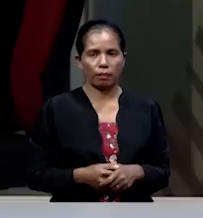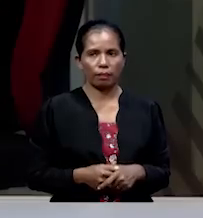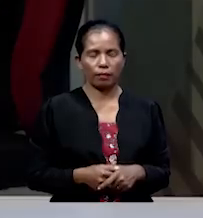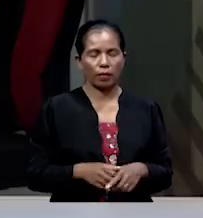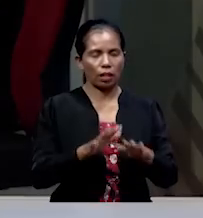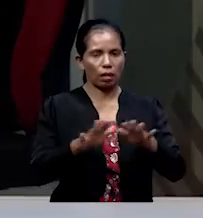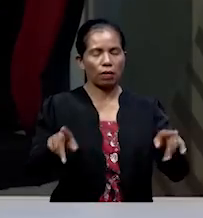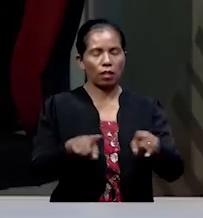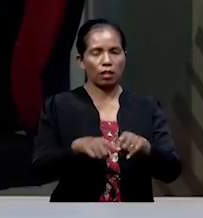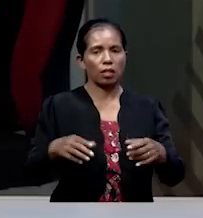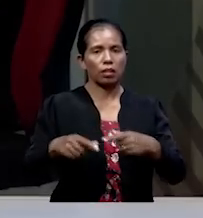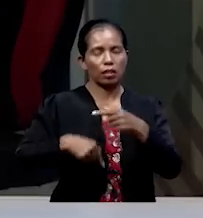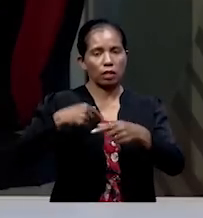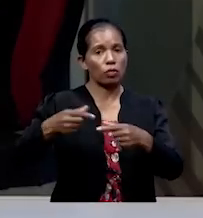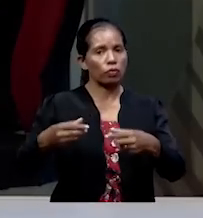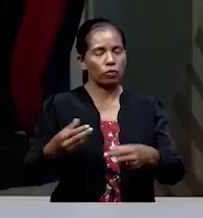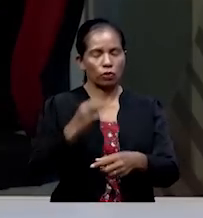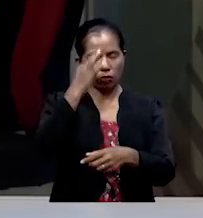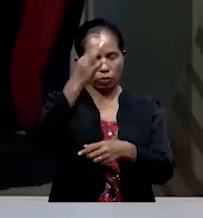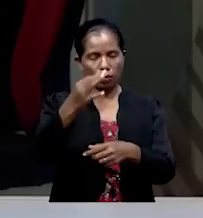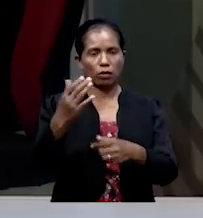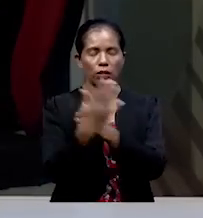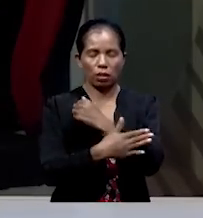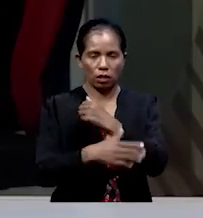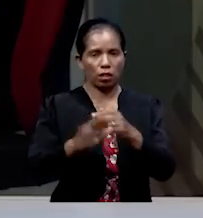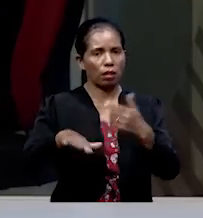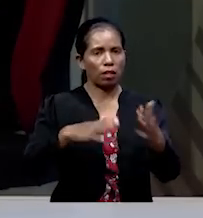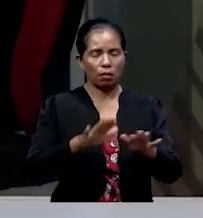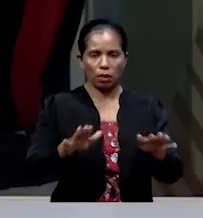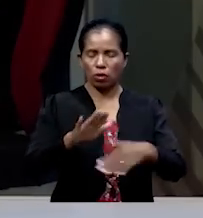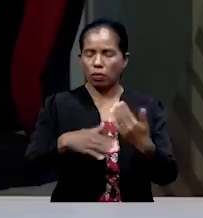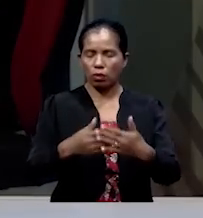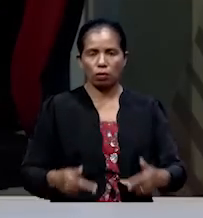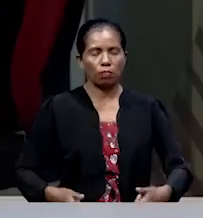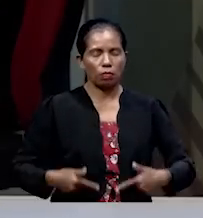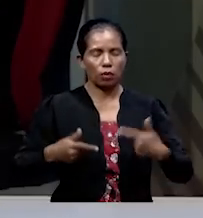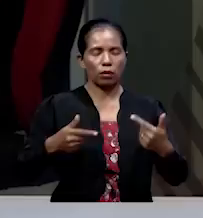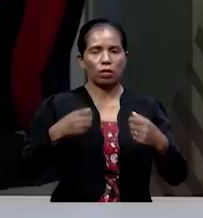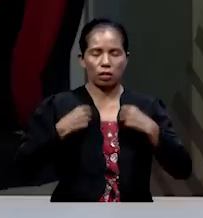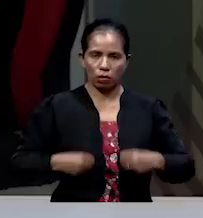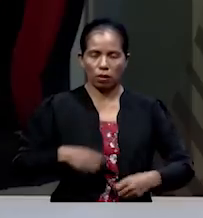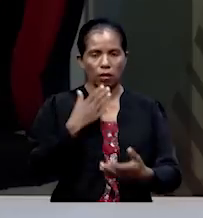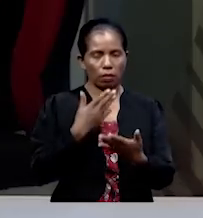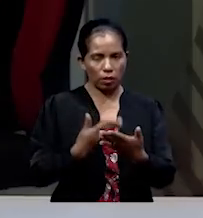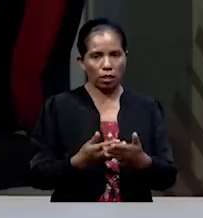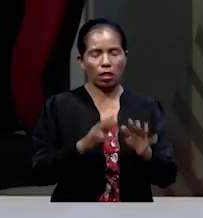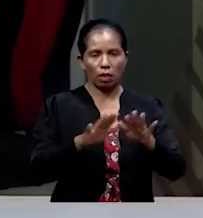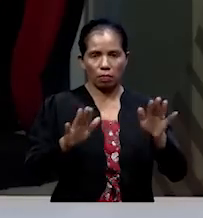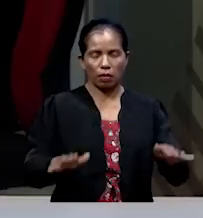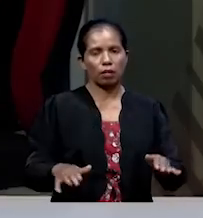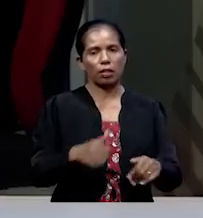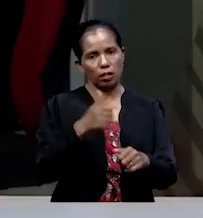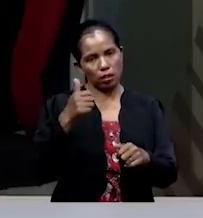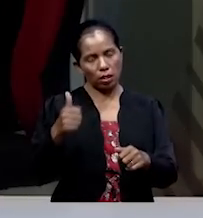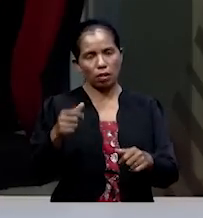La barik nu dar geração futuro na saunian, la barik hotu precisa mori se condição saudável. Mebe entre la barik kiraknes e la barik palun